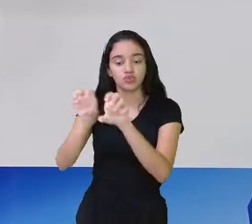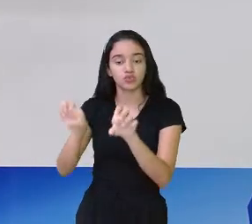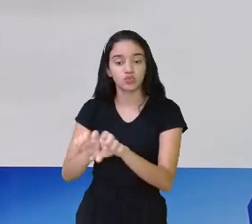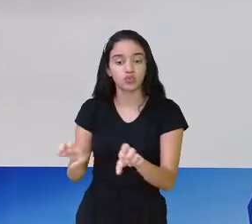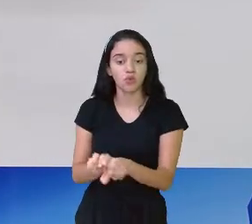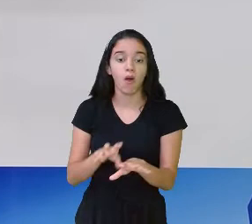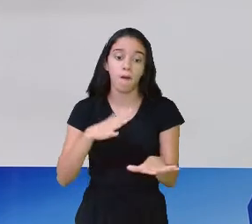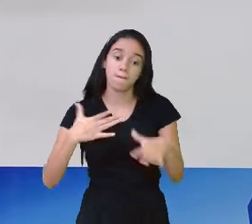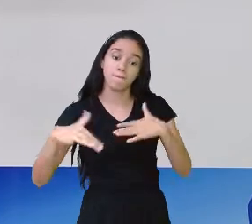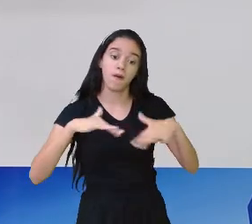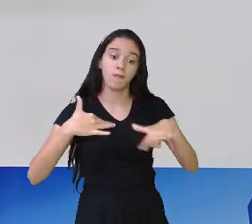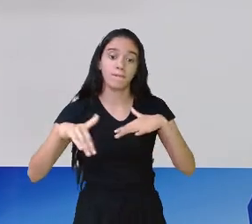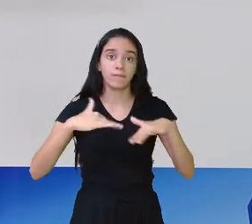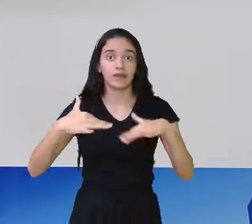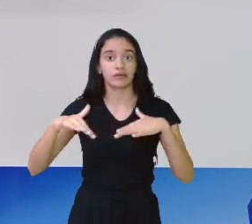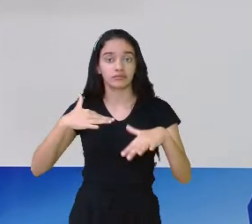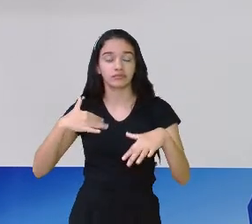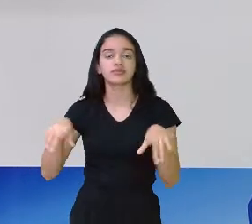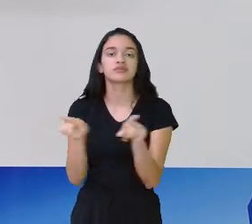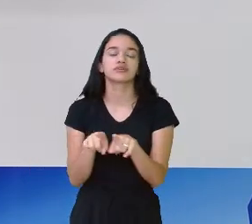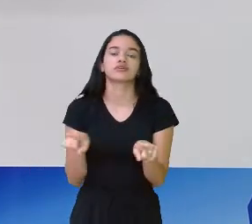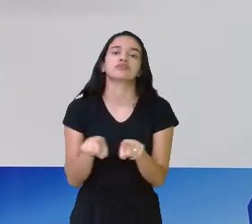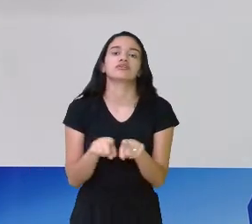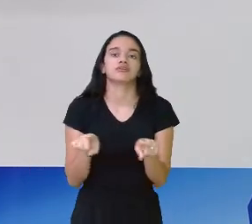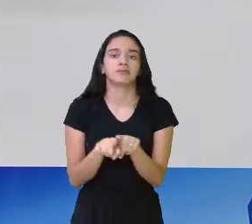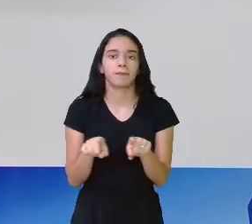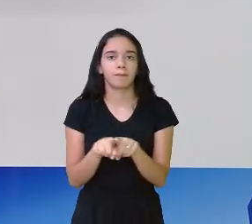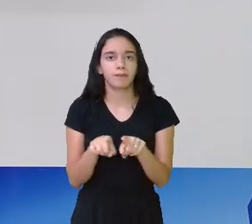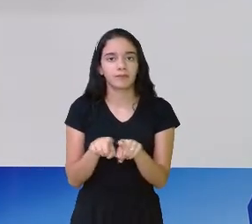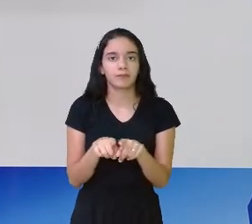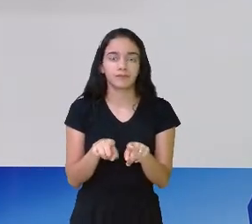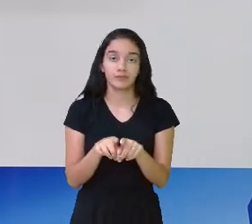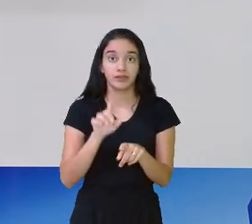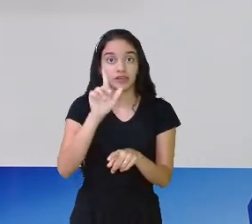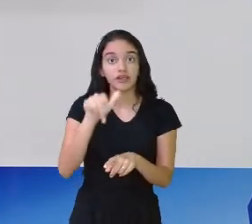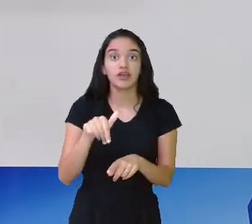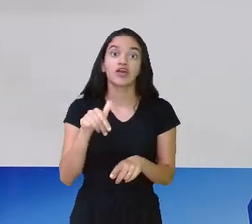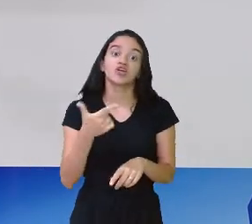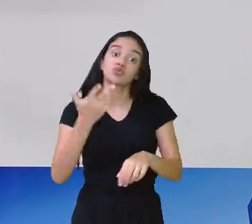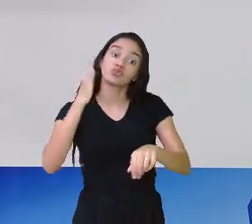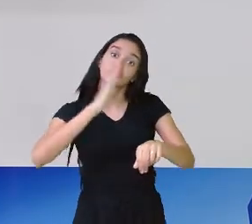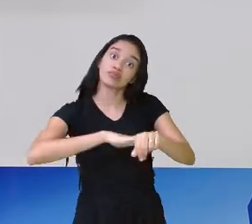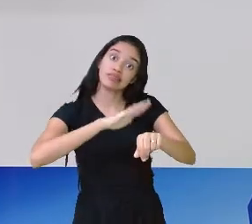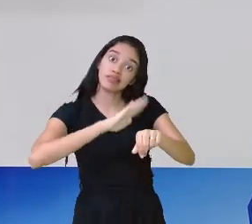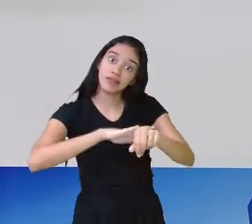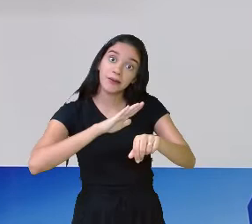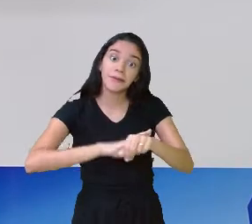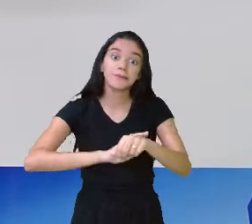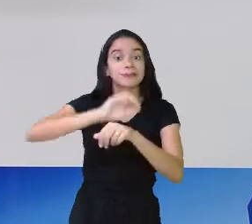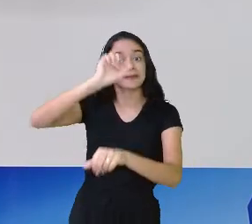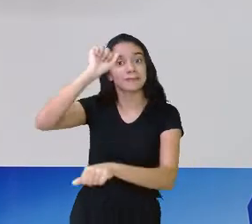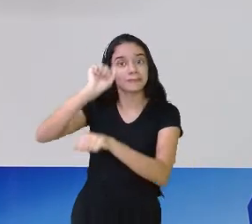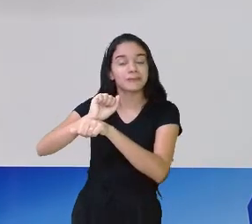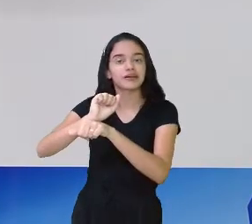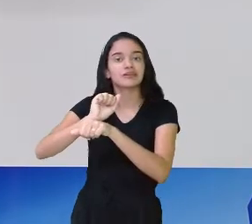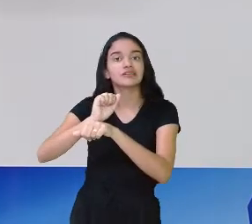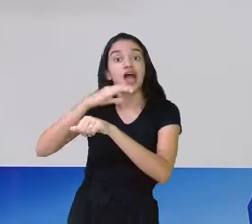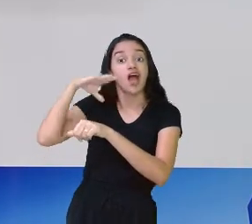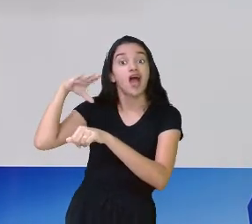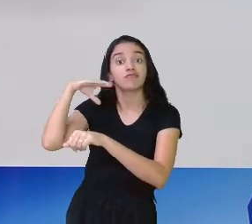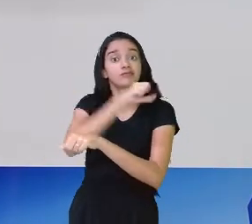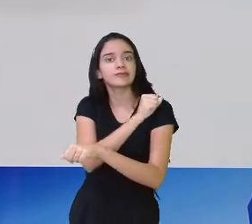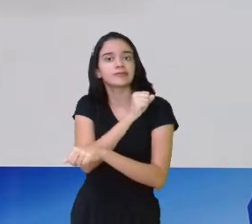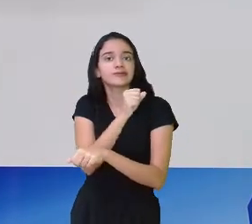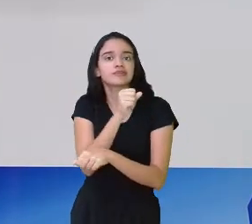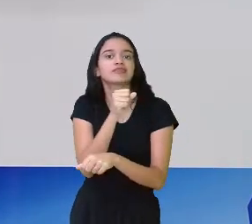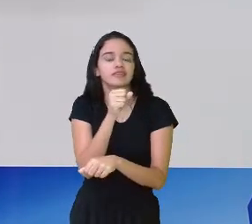estruturar os movimentos dele, né, aí dentro do gesto, né, do tempo, da pausa, né, a velocidade,